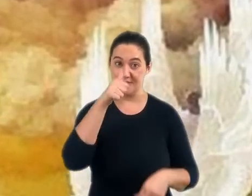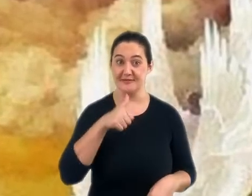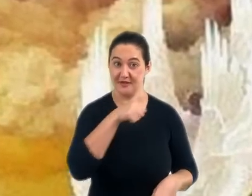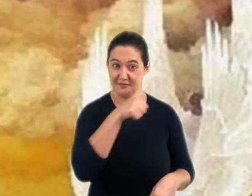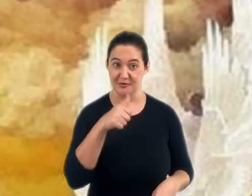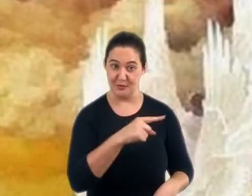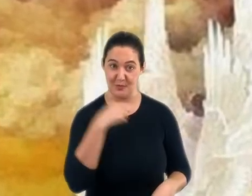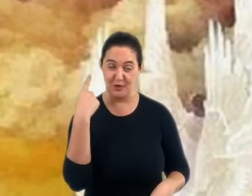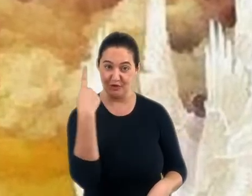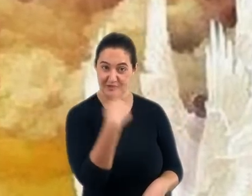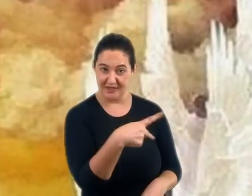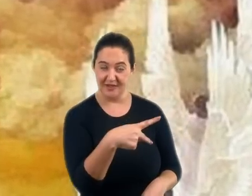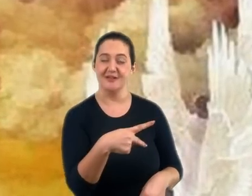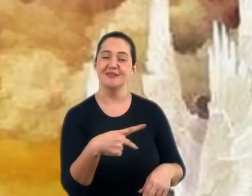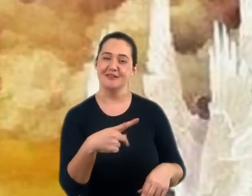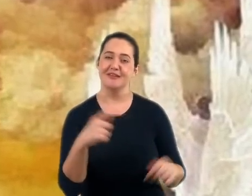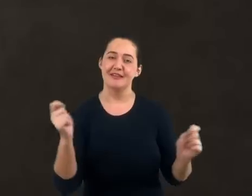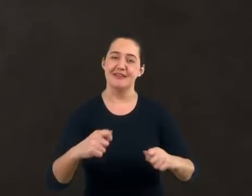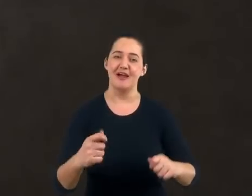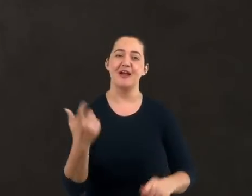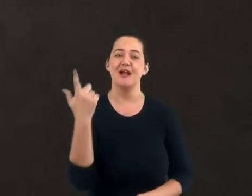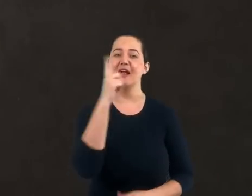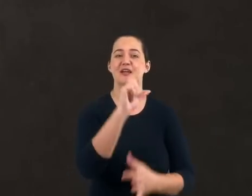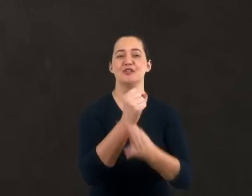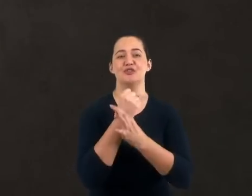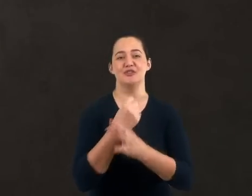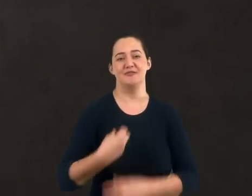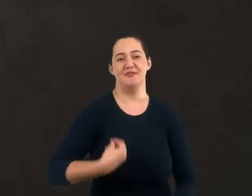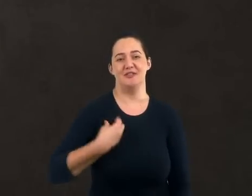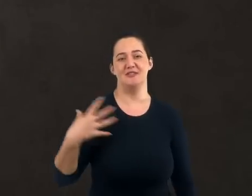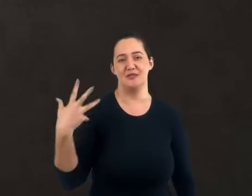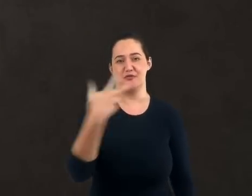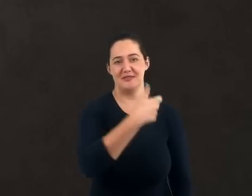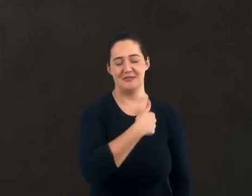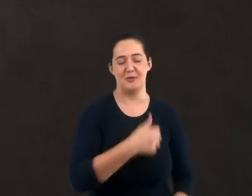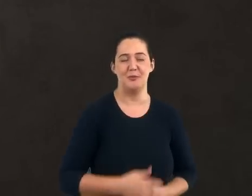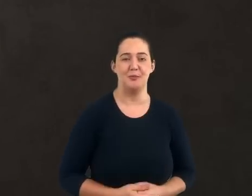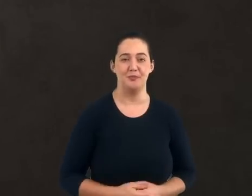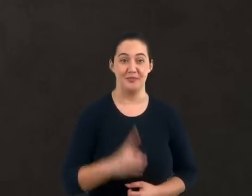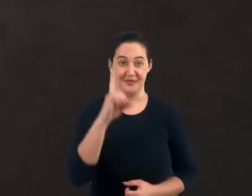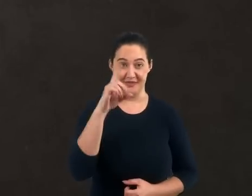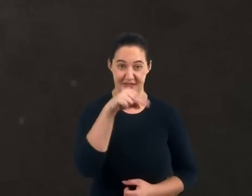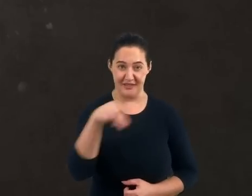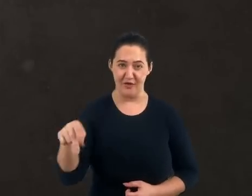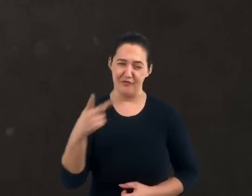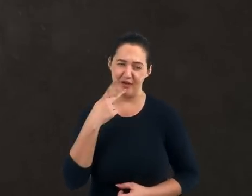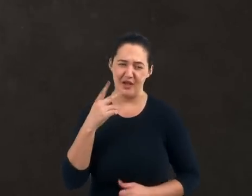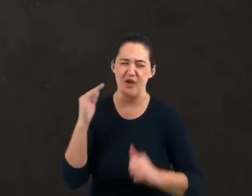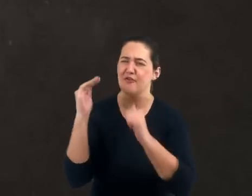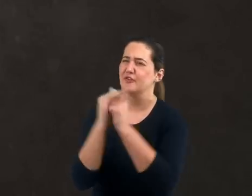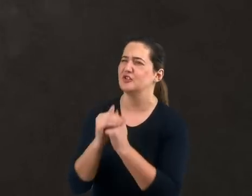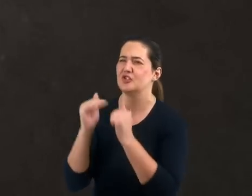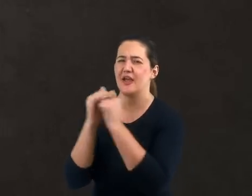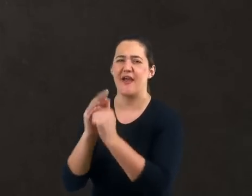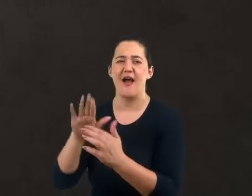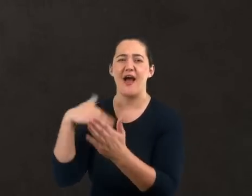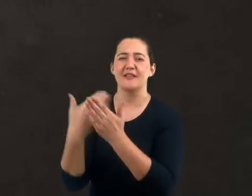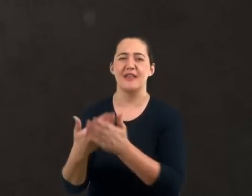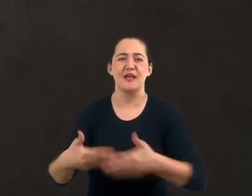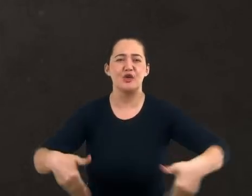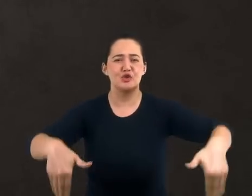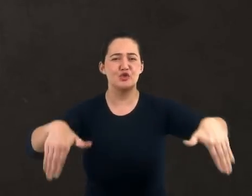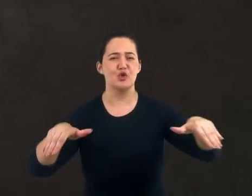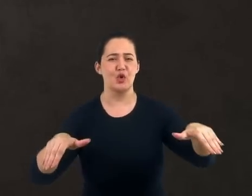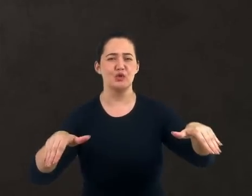ele pode garantir a nossa salvação. Eu vigiei, diz Daniel, até que os tronos fossem colocados em seus